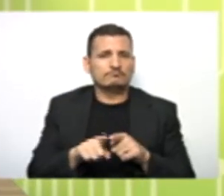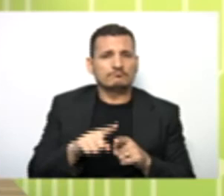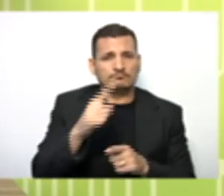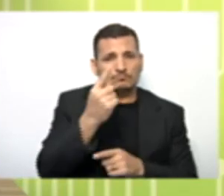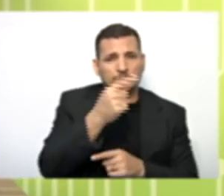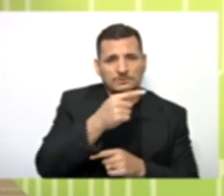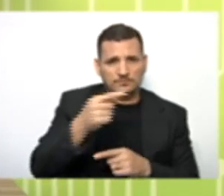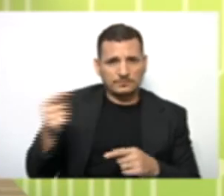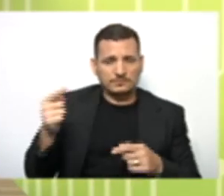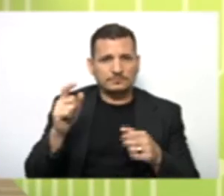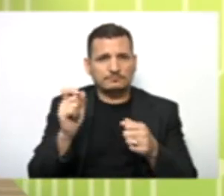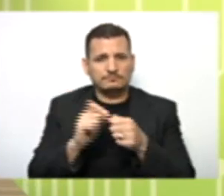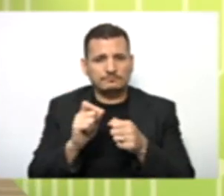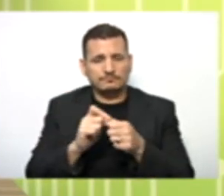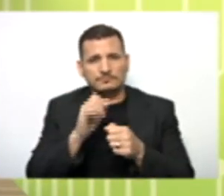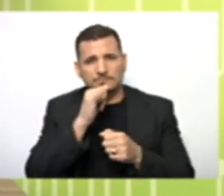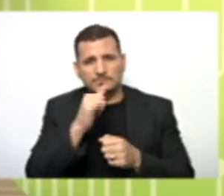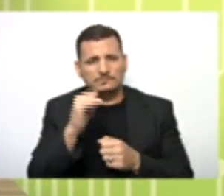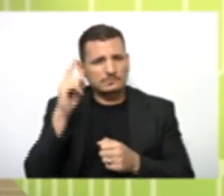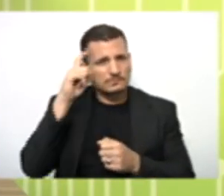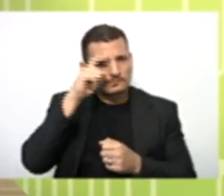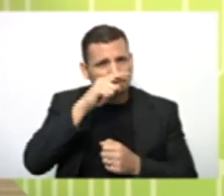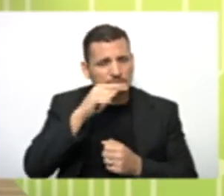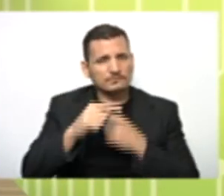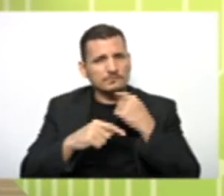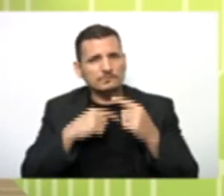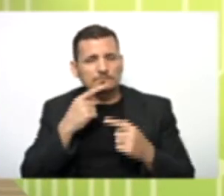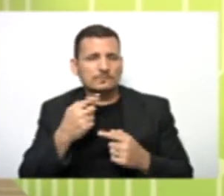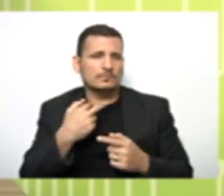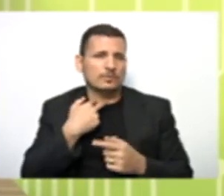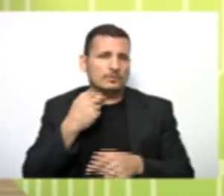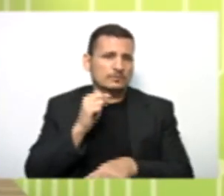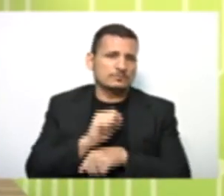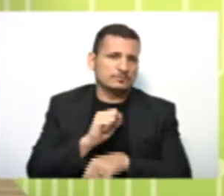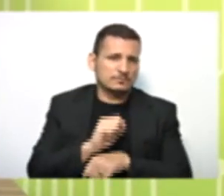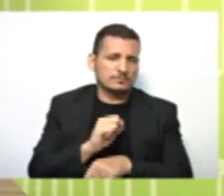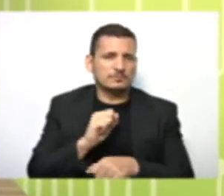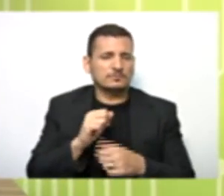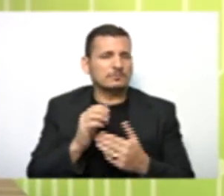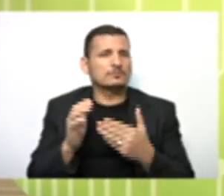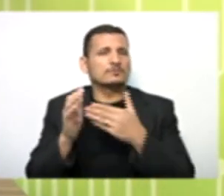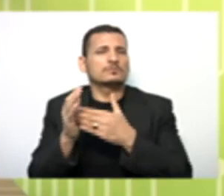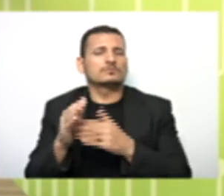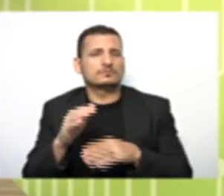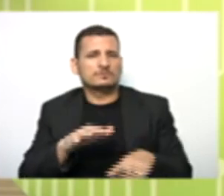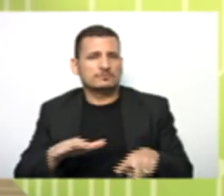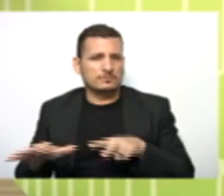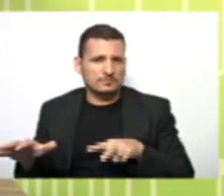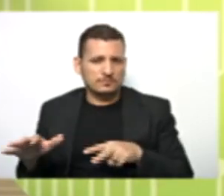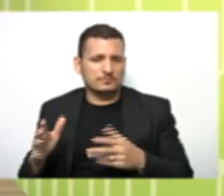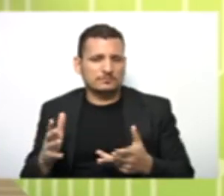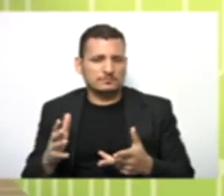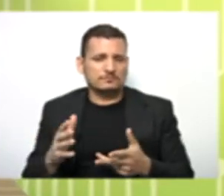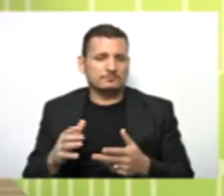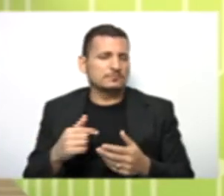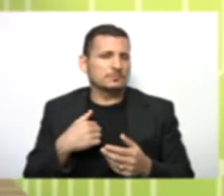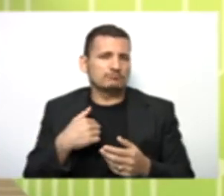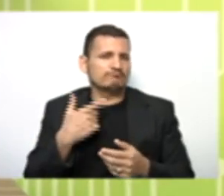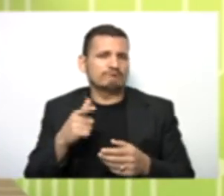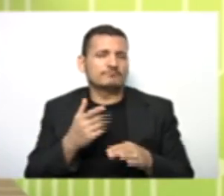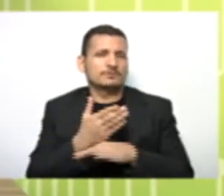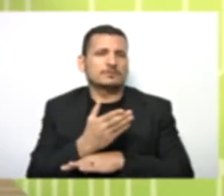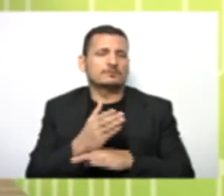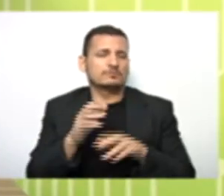semana para fazer. Caso alguém tenha dificuldade, assim, poxa, professor, eu não posso esperar naquela última semana, eu não vou ter acesso